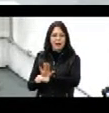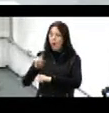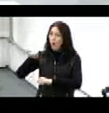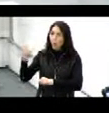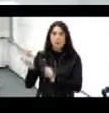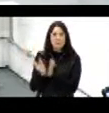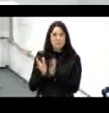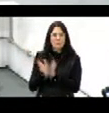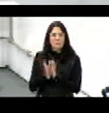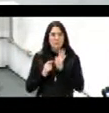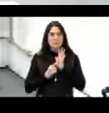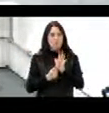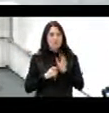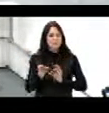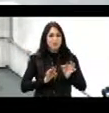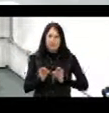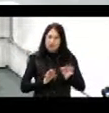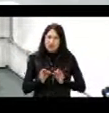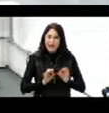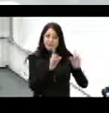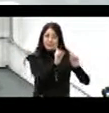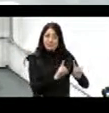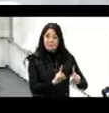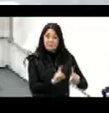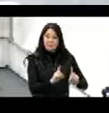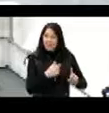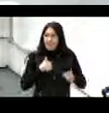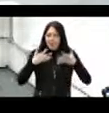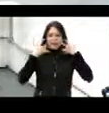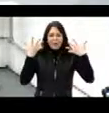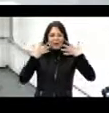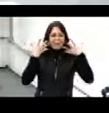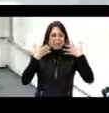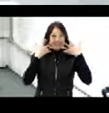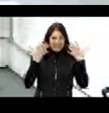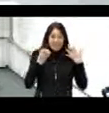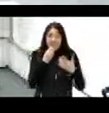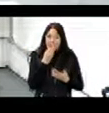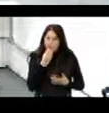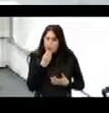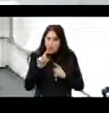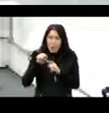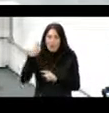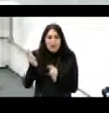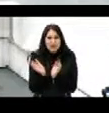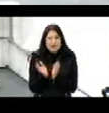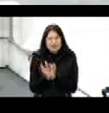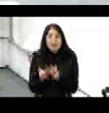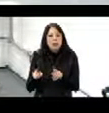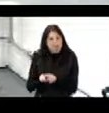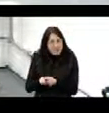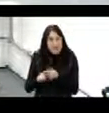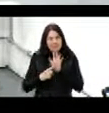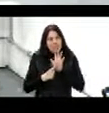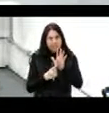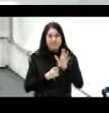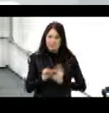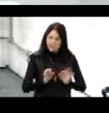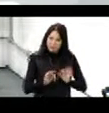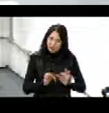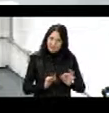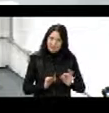deficiência, que garante os seus direitos, é uma alegria enorme, porque cumpro o meu papel. Quando deixar